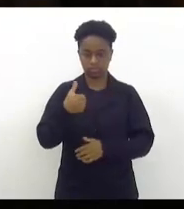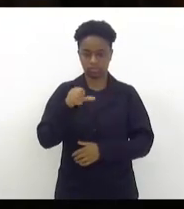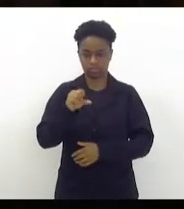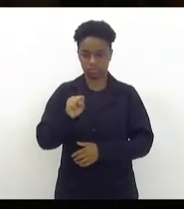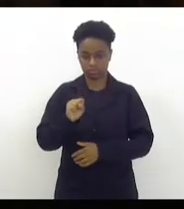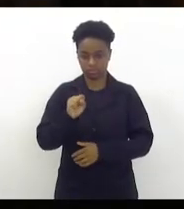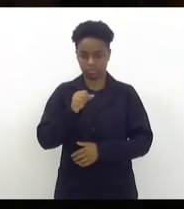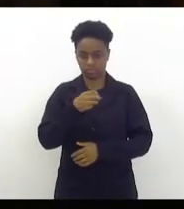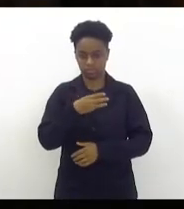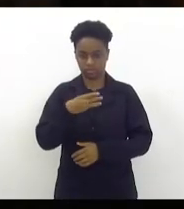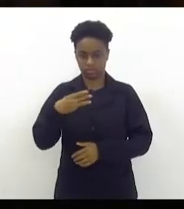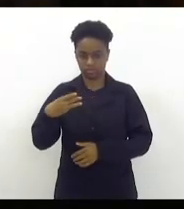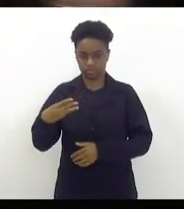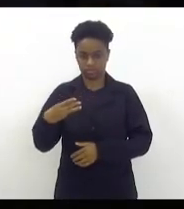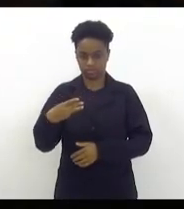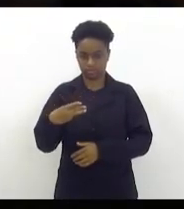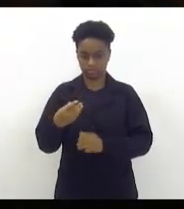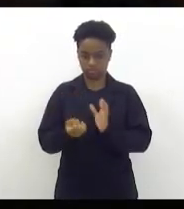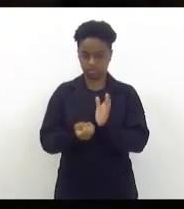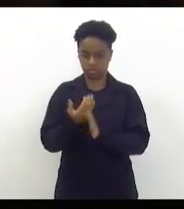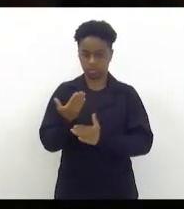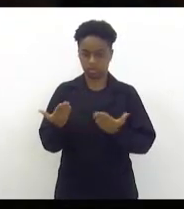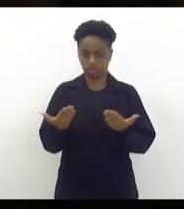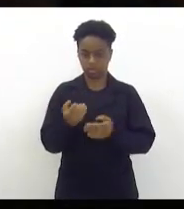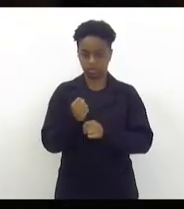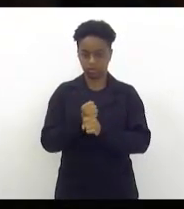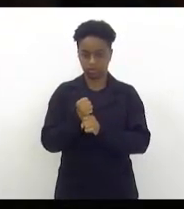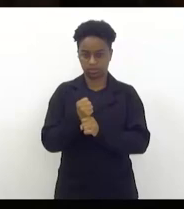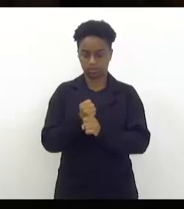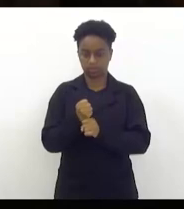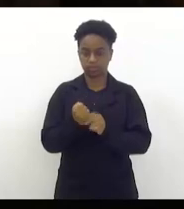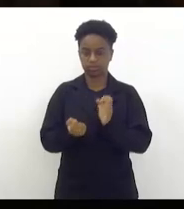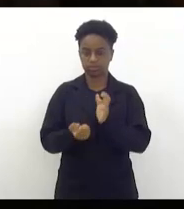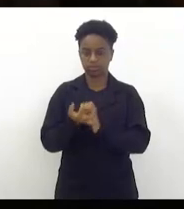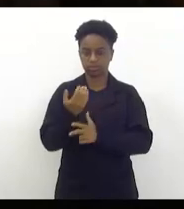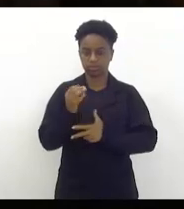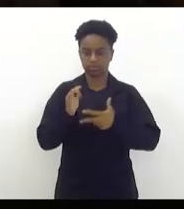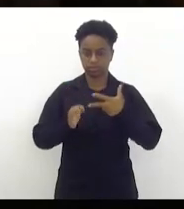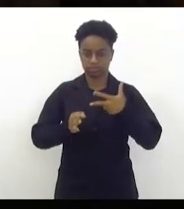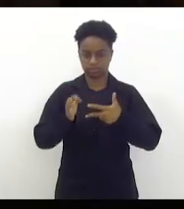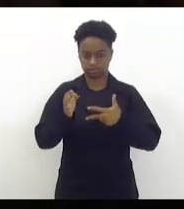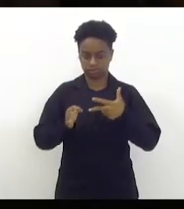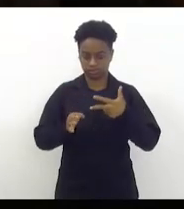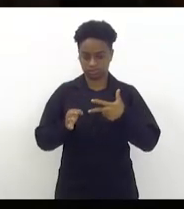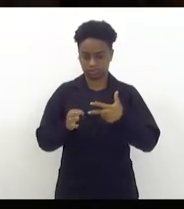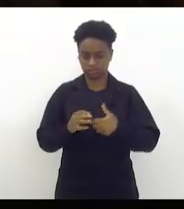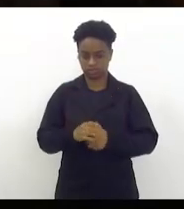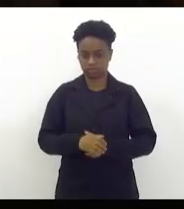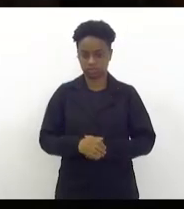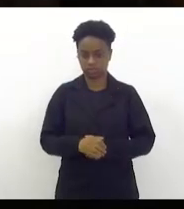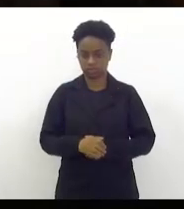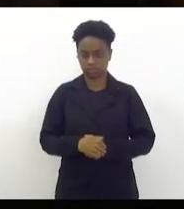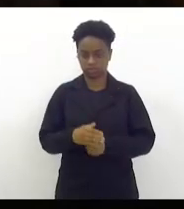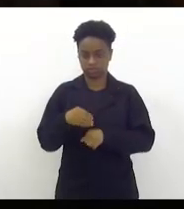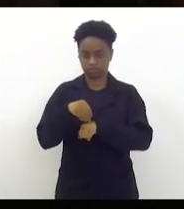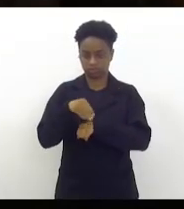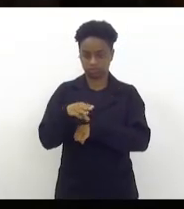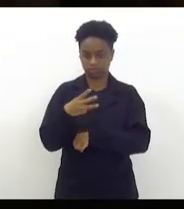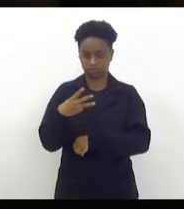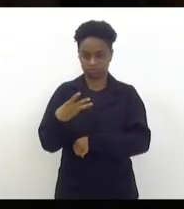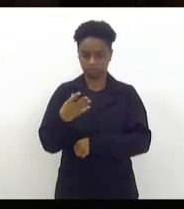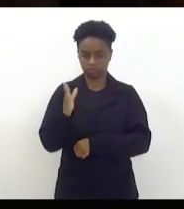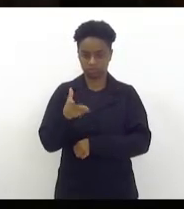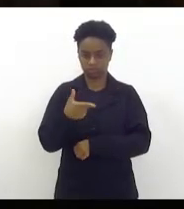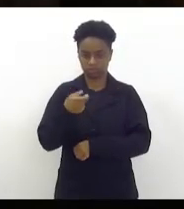1833 deste ano, de autoria do Poder Judiciário, mensagem 3